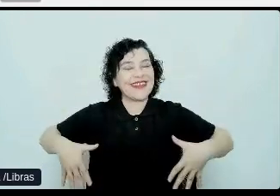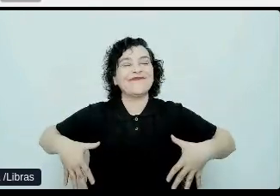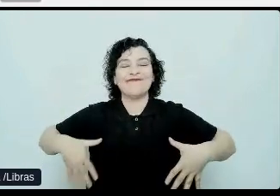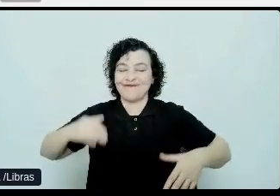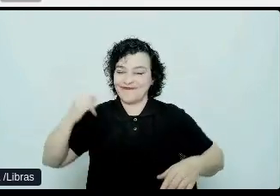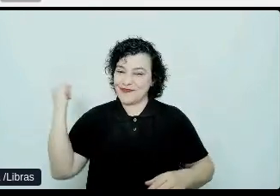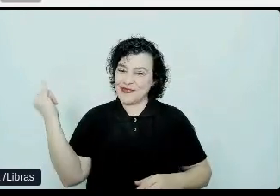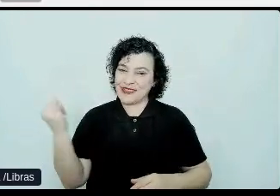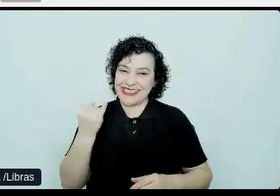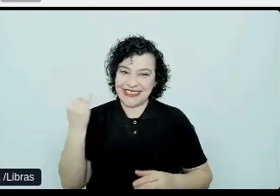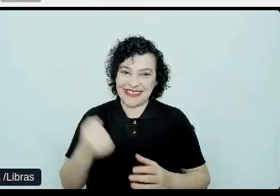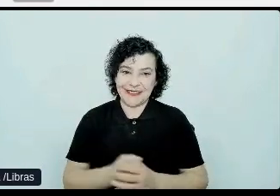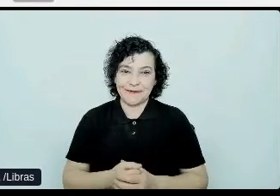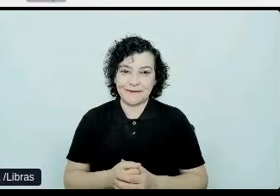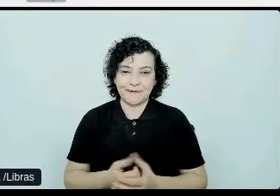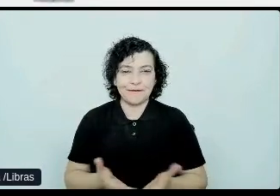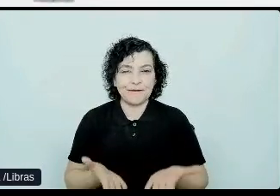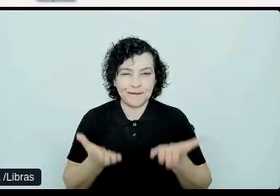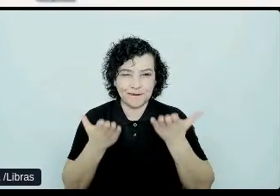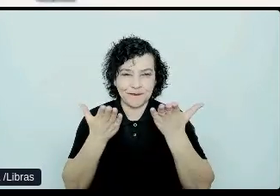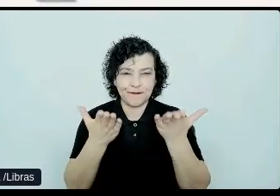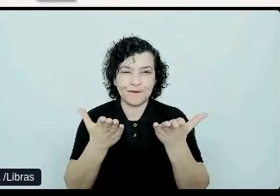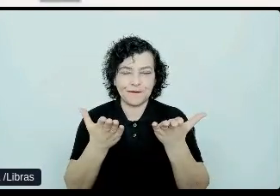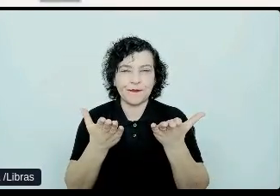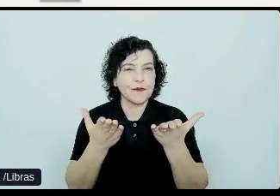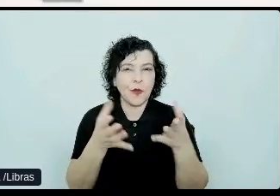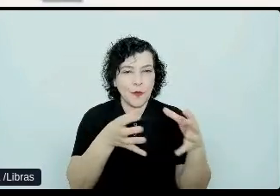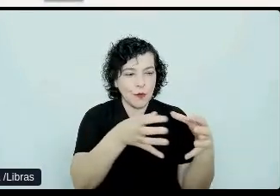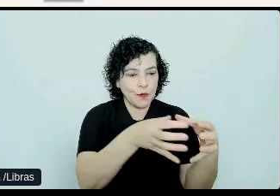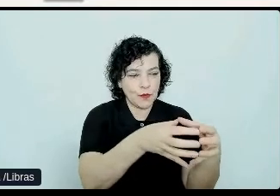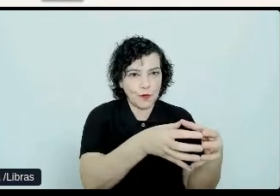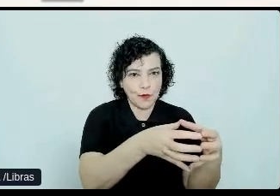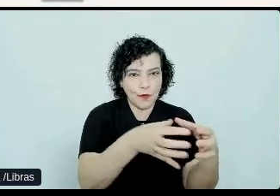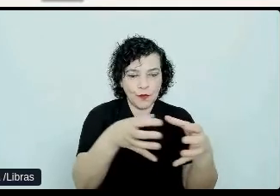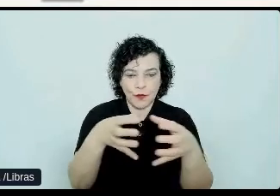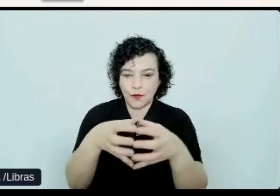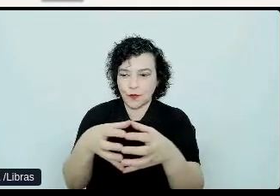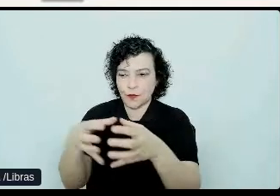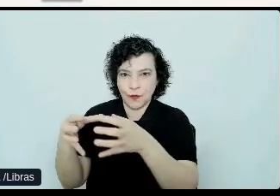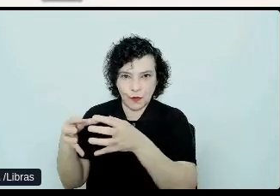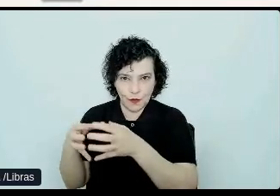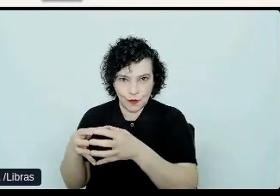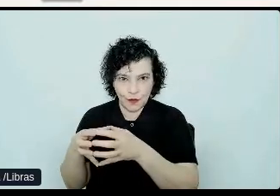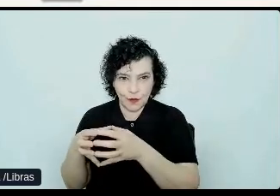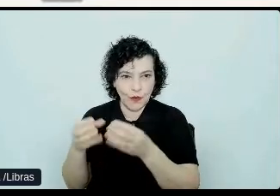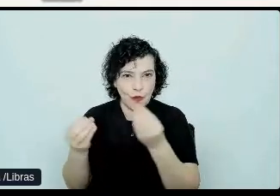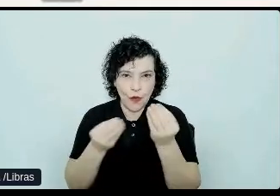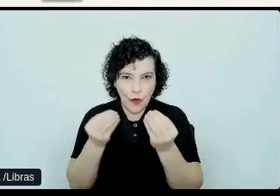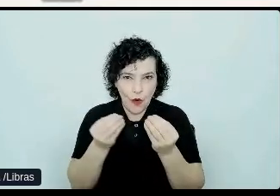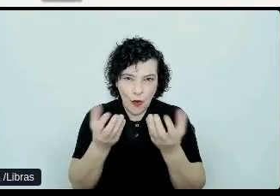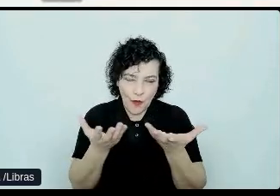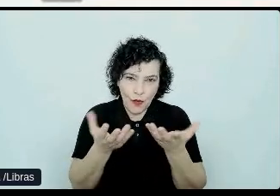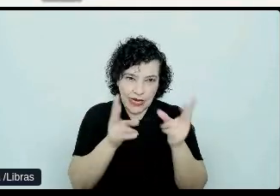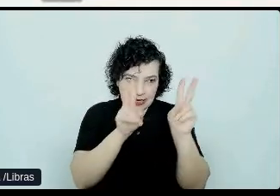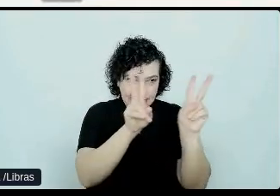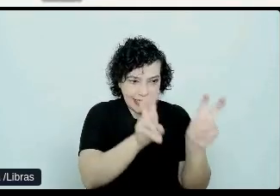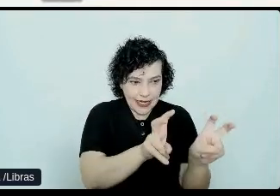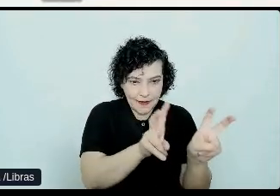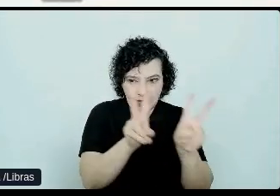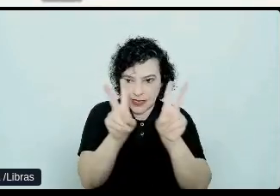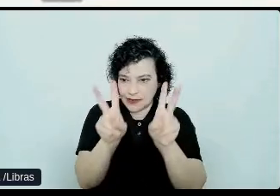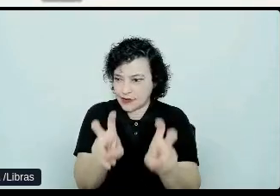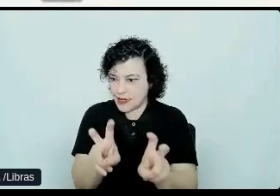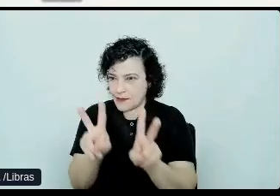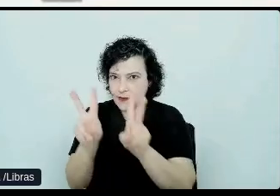Isso aqui é mais ou menos uma divisão de itens, né, como que a gente dividiria os itens